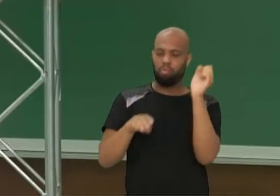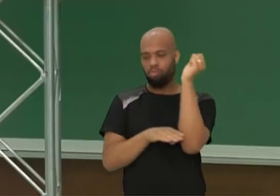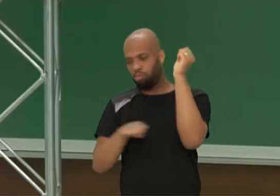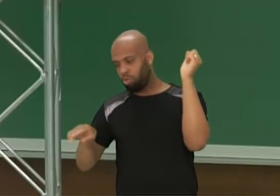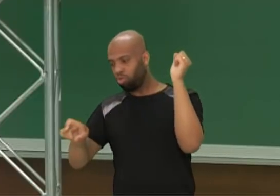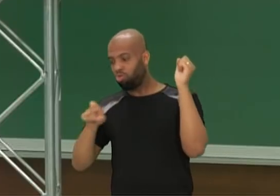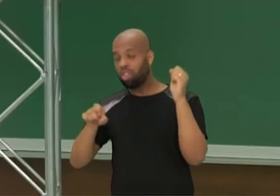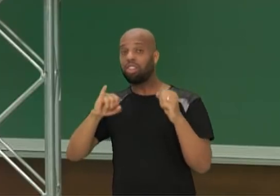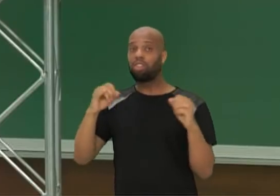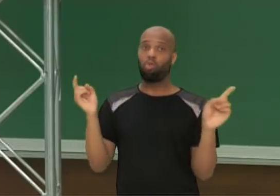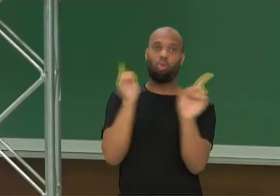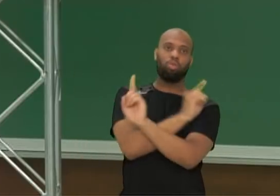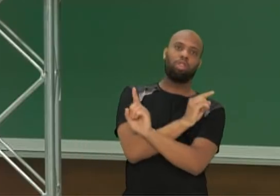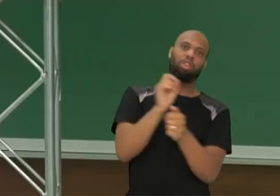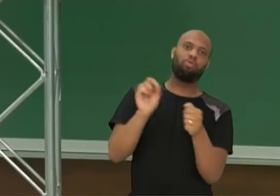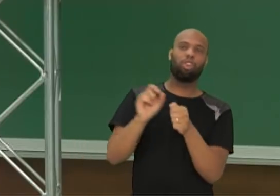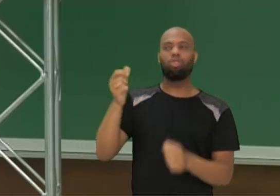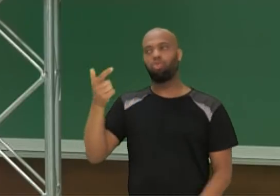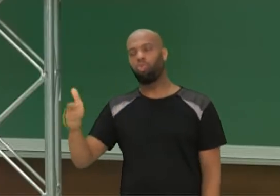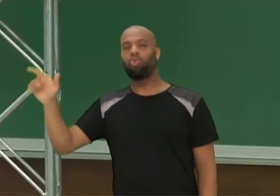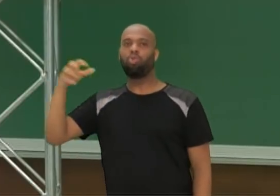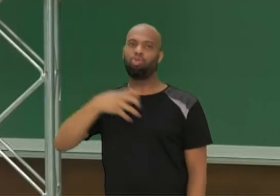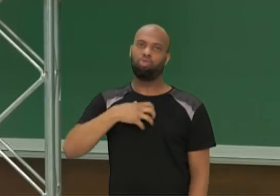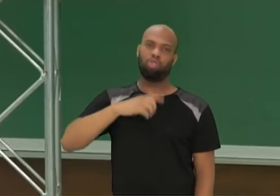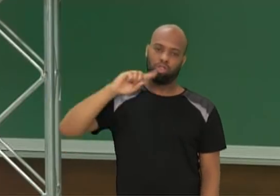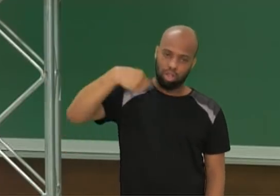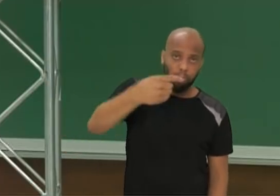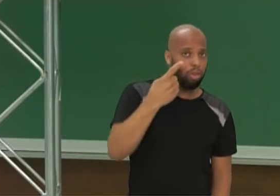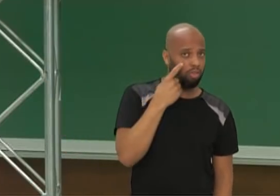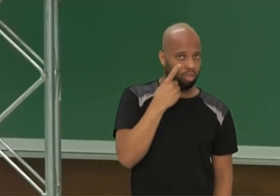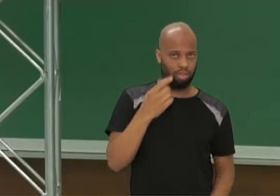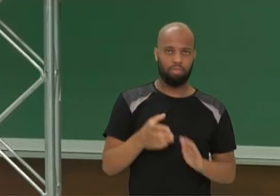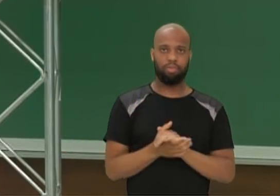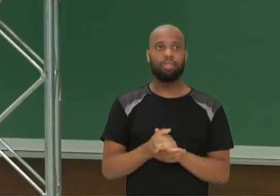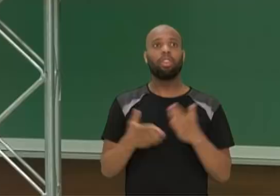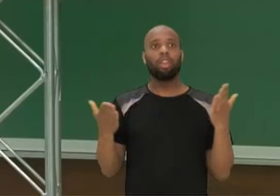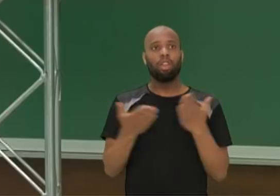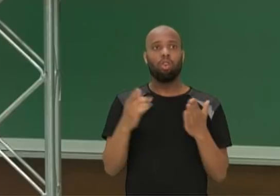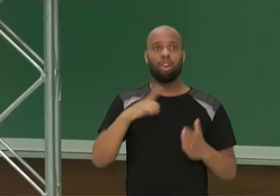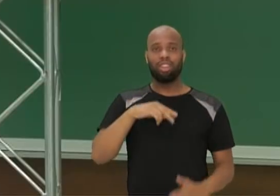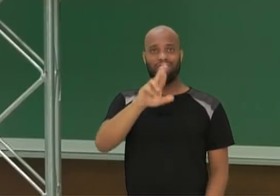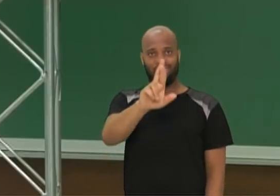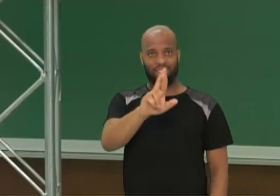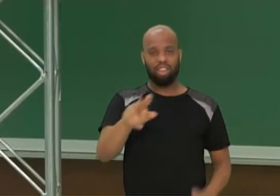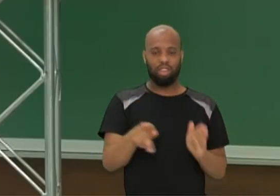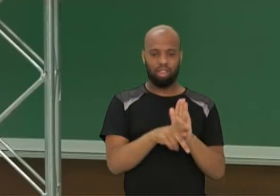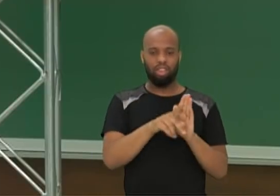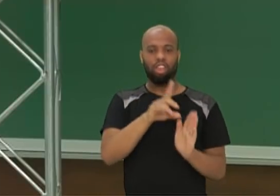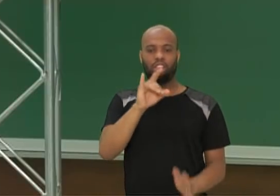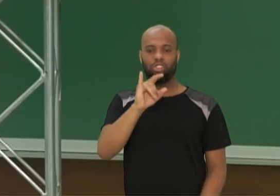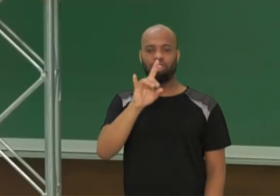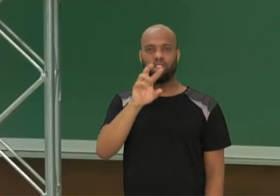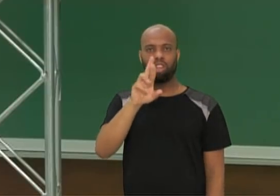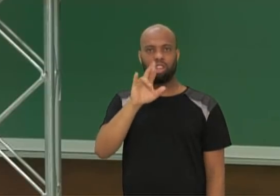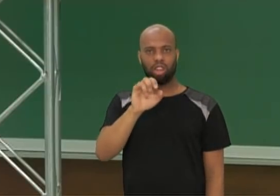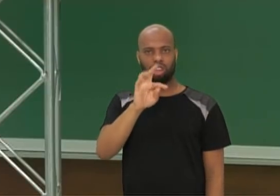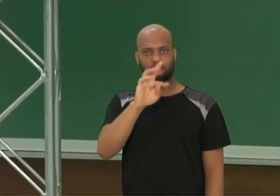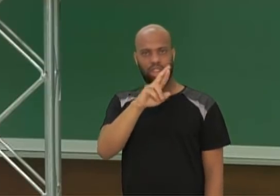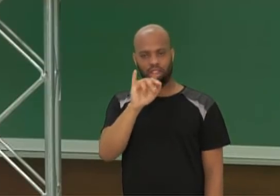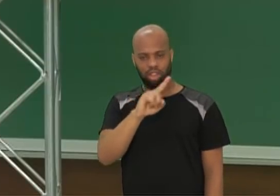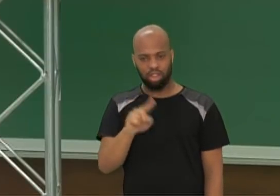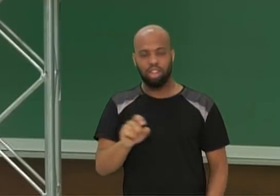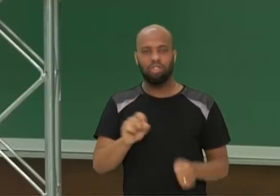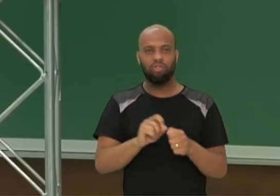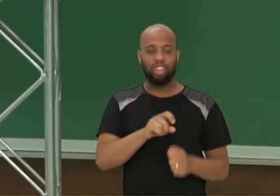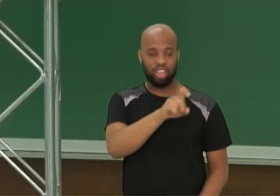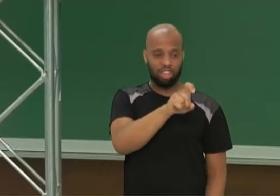contrário, aí é outra coisa, tá? Aí é mais para frente. Então, aqui, ó, a reta diretriz x